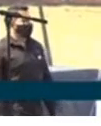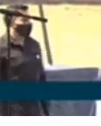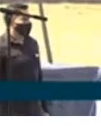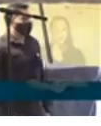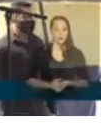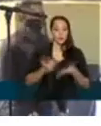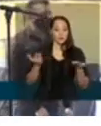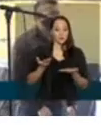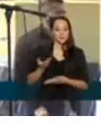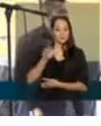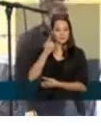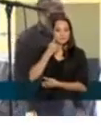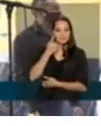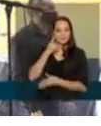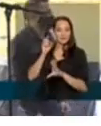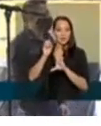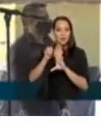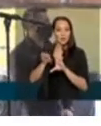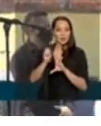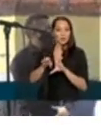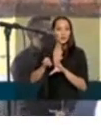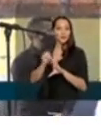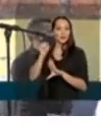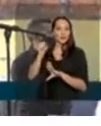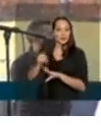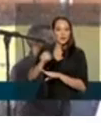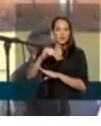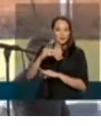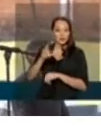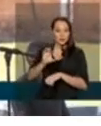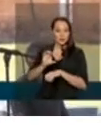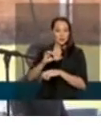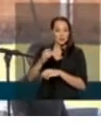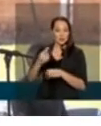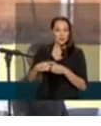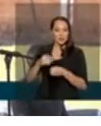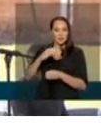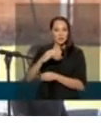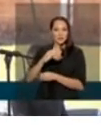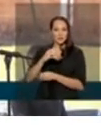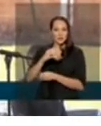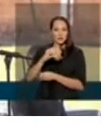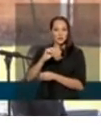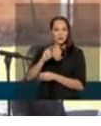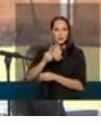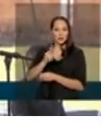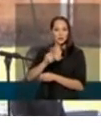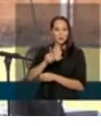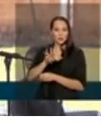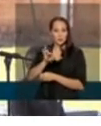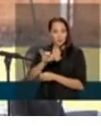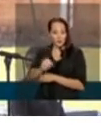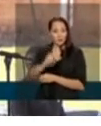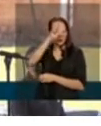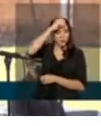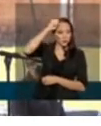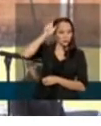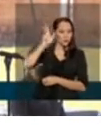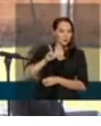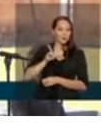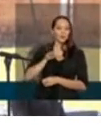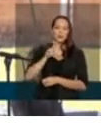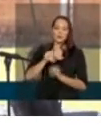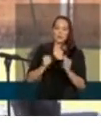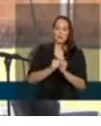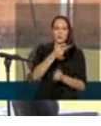Estamos acompanhando ao vivo, direto de Corumbá, Mato Grosso do Sul, uma cerimônia com a participação do presidente Jair